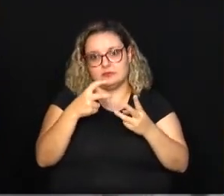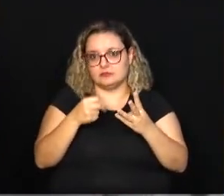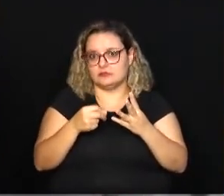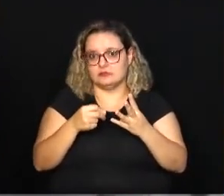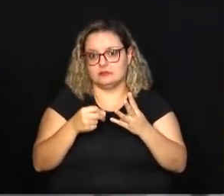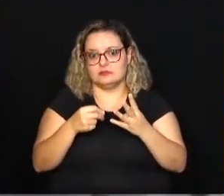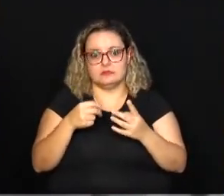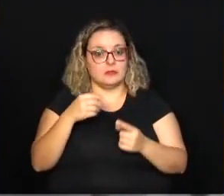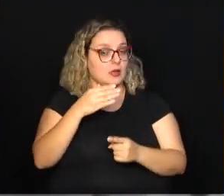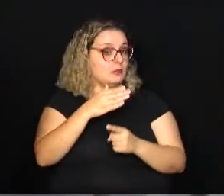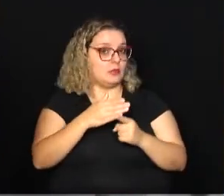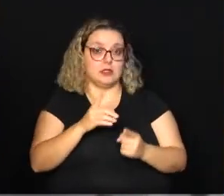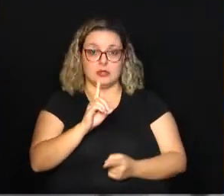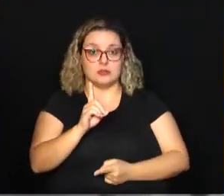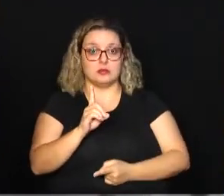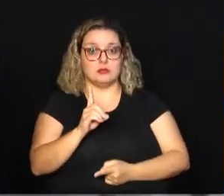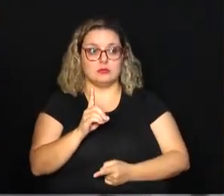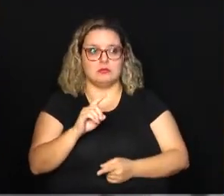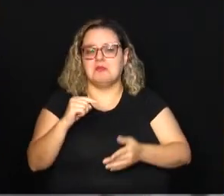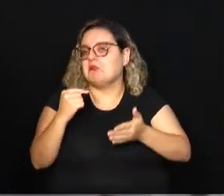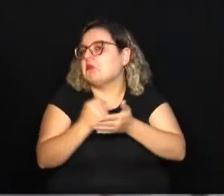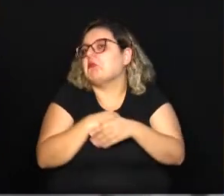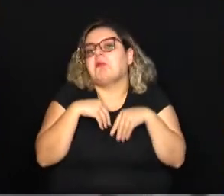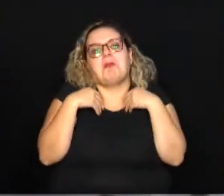em Campinas.